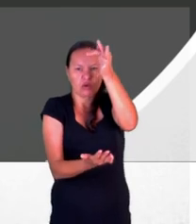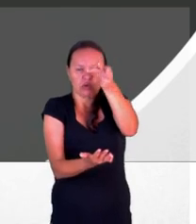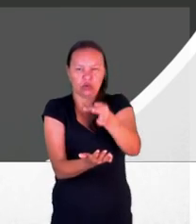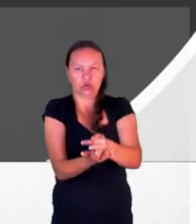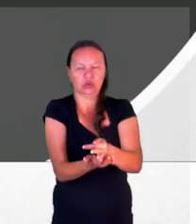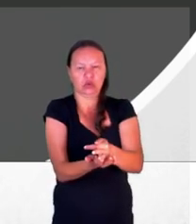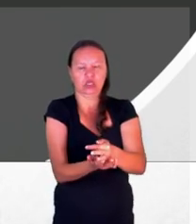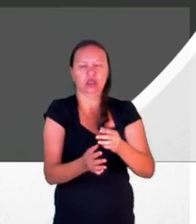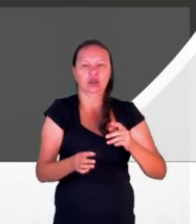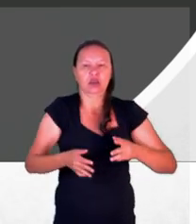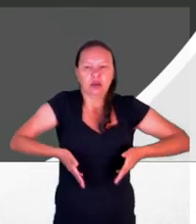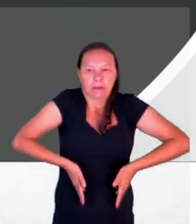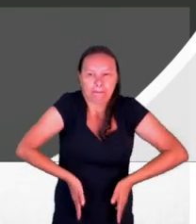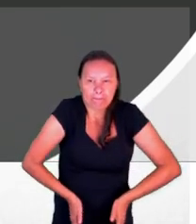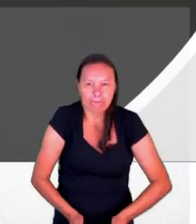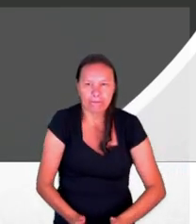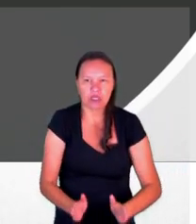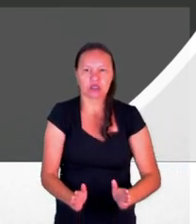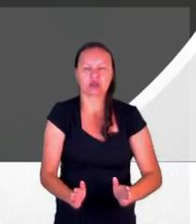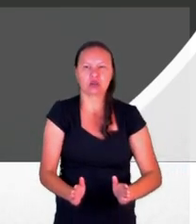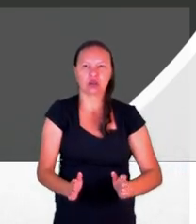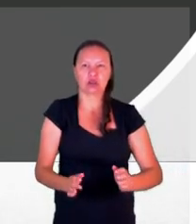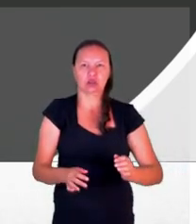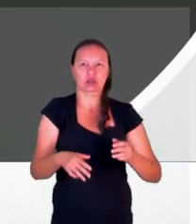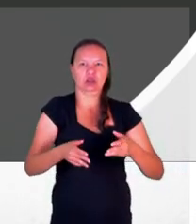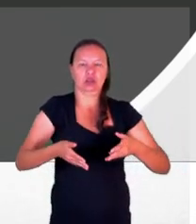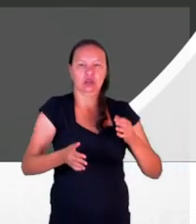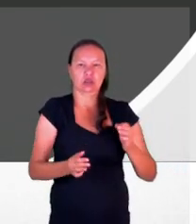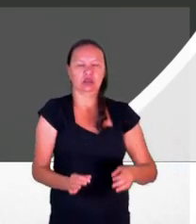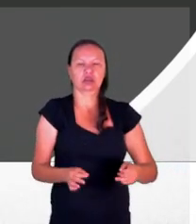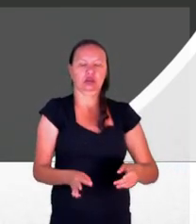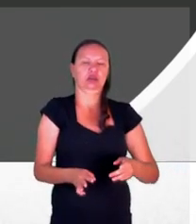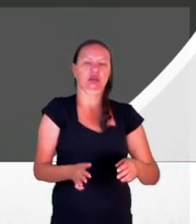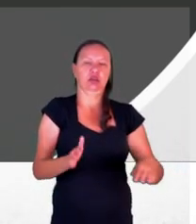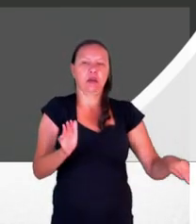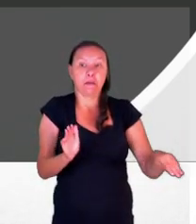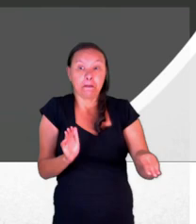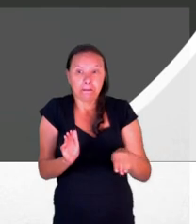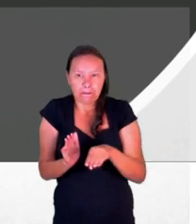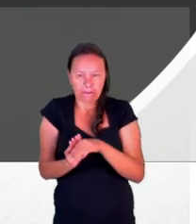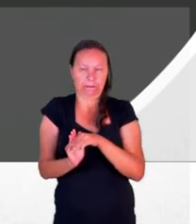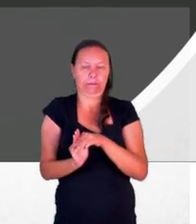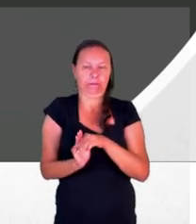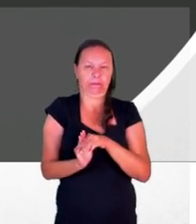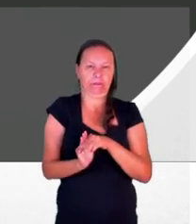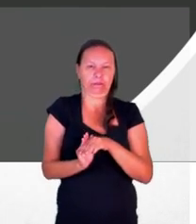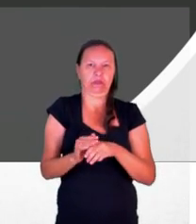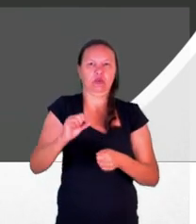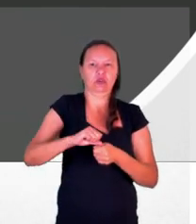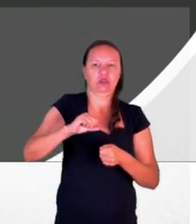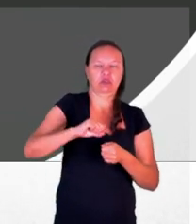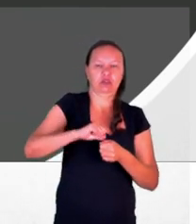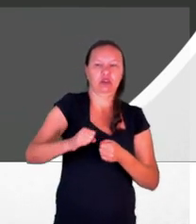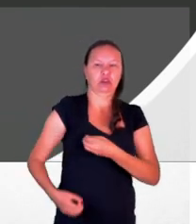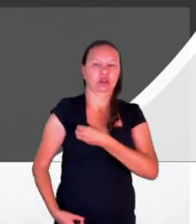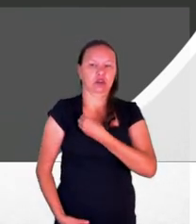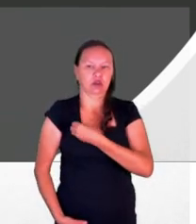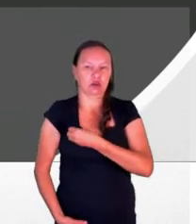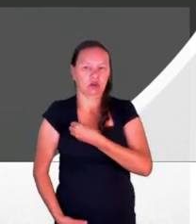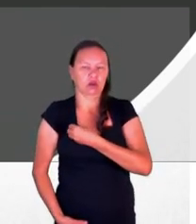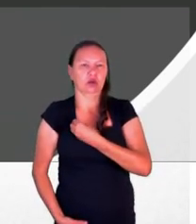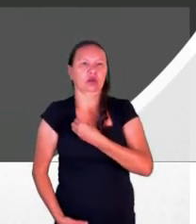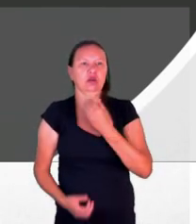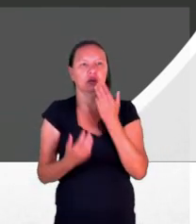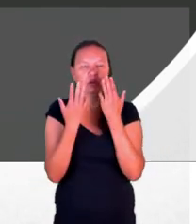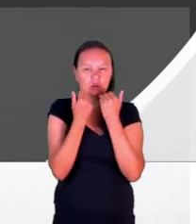populações tradicionais né que são são impedidas de exercer o seu modo de vida e Inclusive a alimentação diretamente